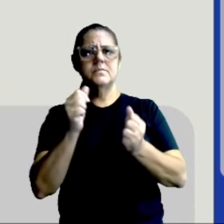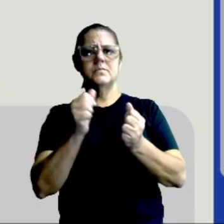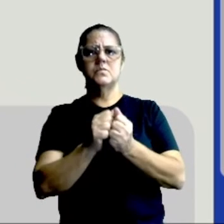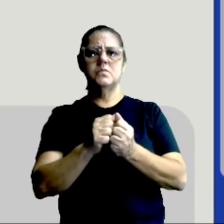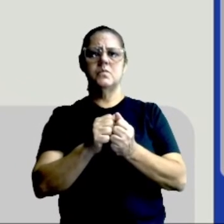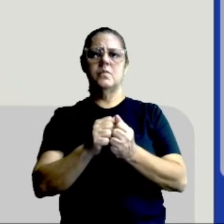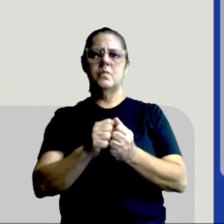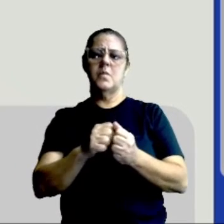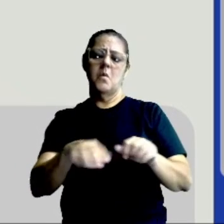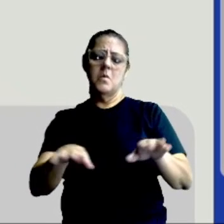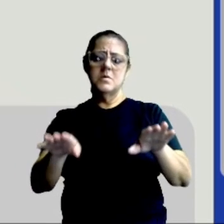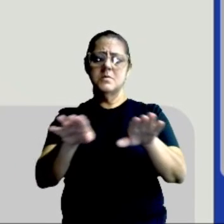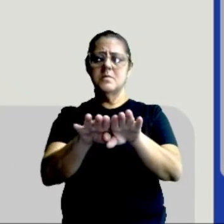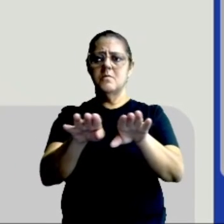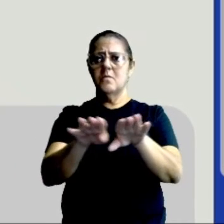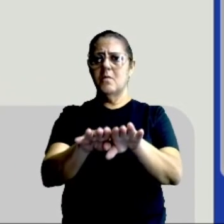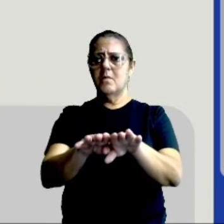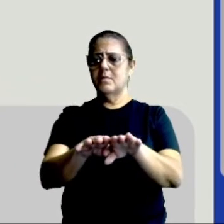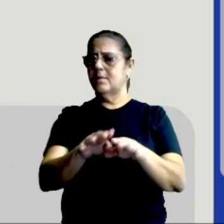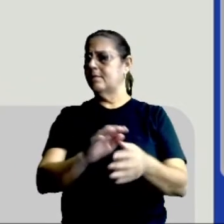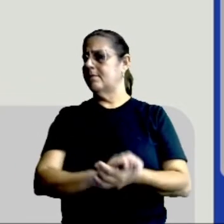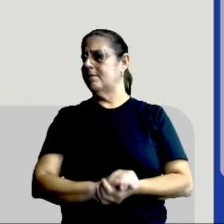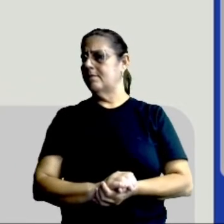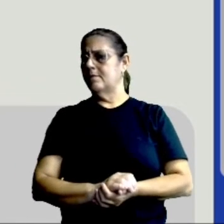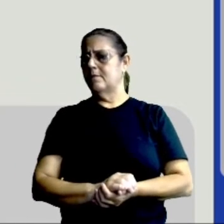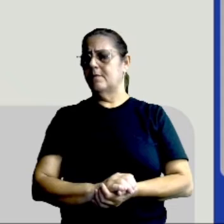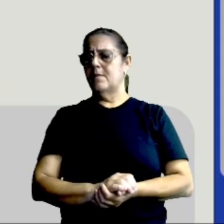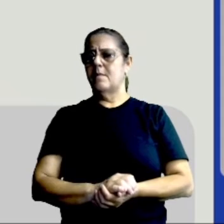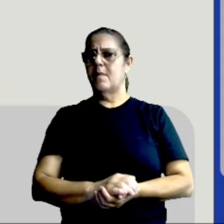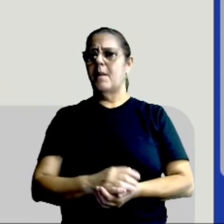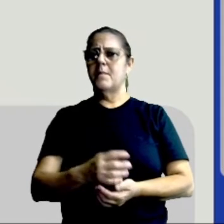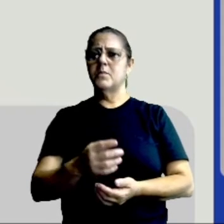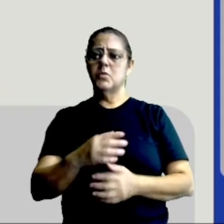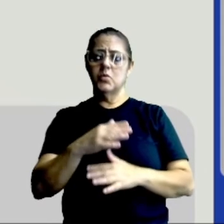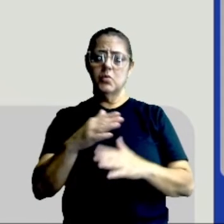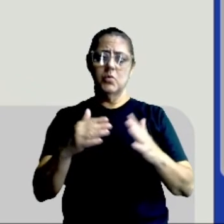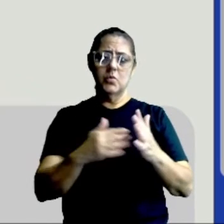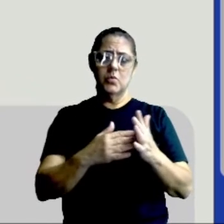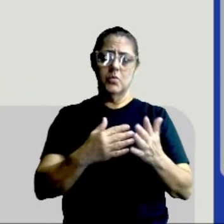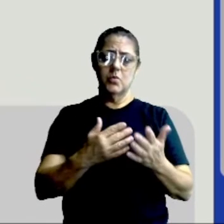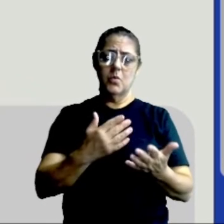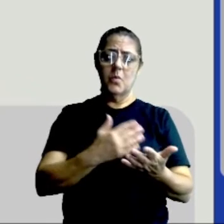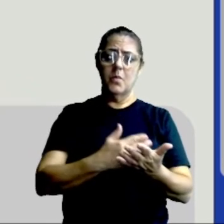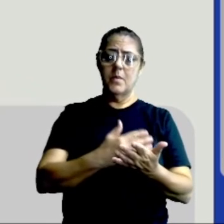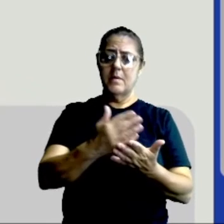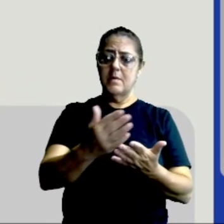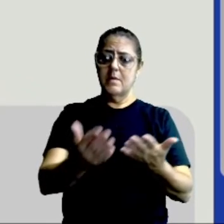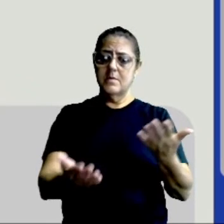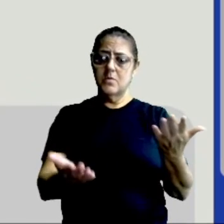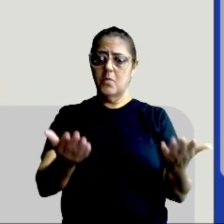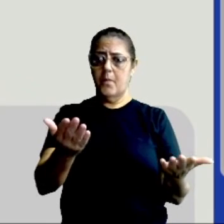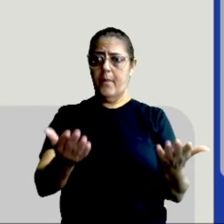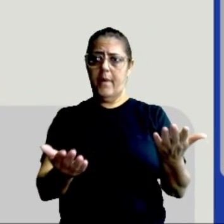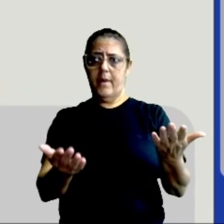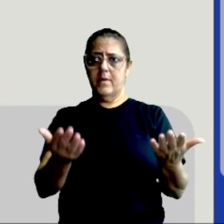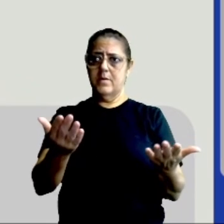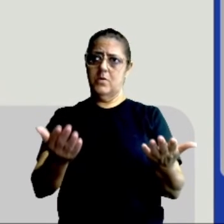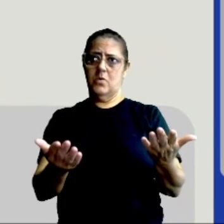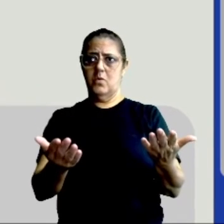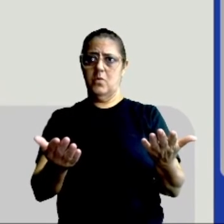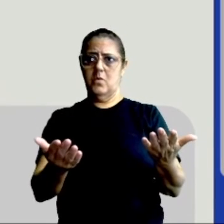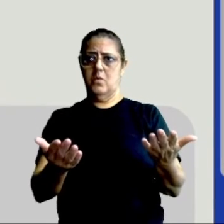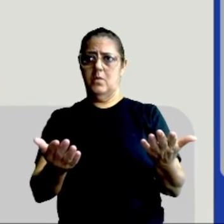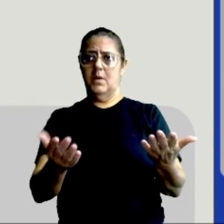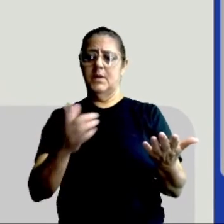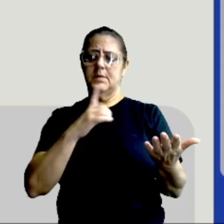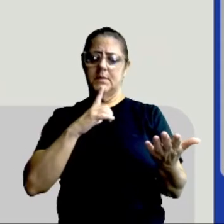uma igualdade daqui, gente? Então, lembra que a gente discutiu que tudo parte a partir dos pesos, não é? A gente tem peso